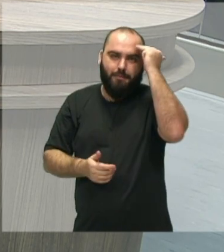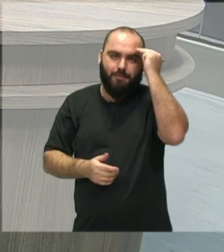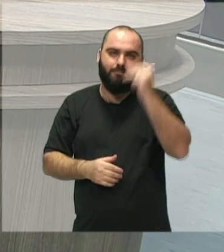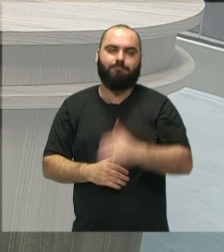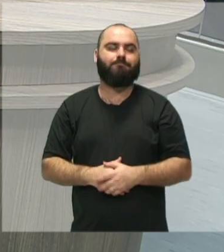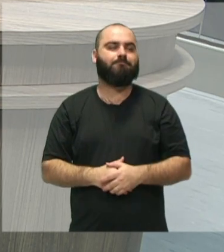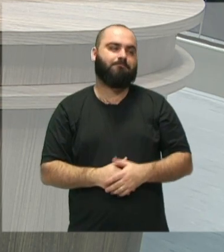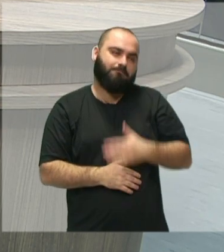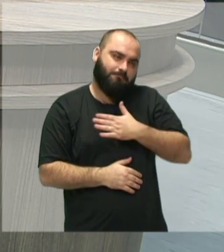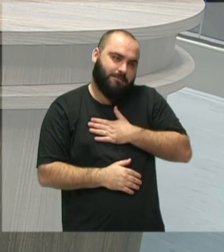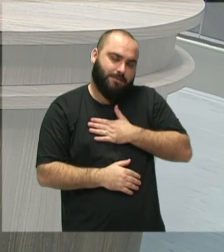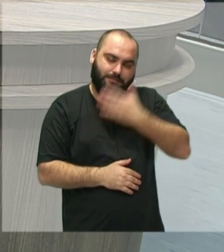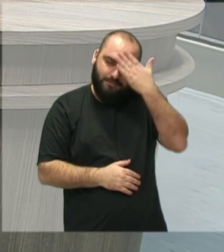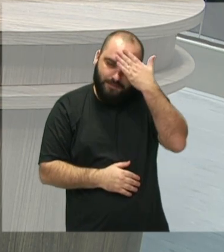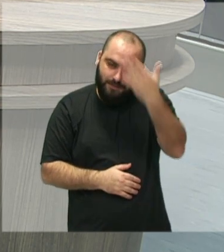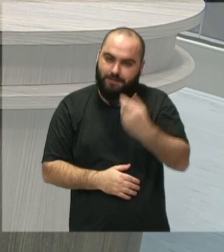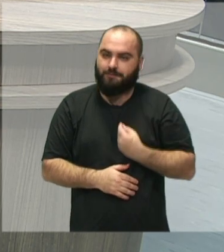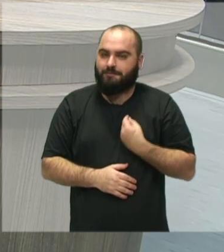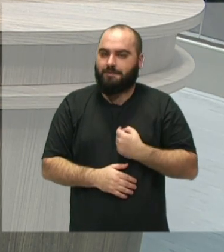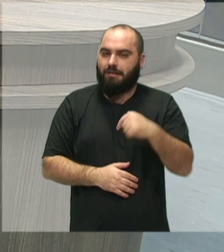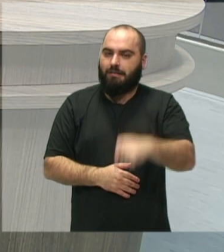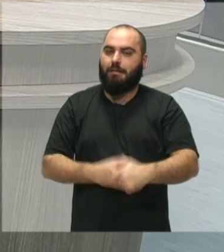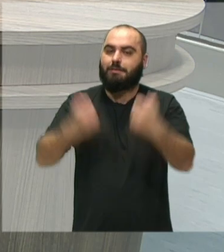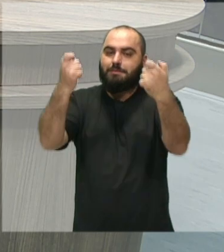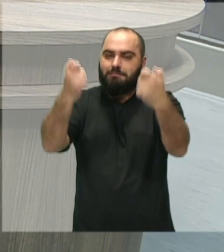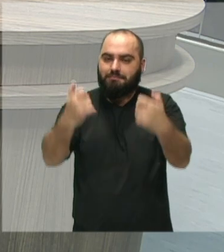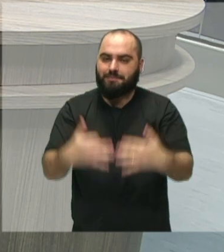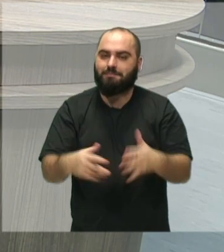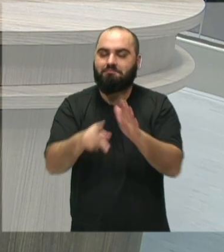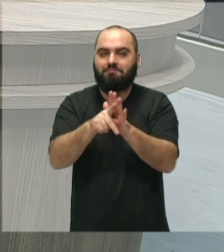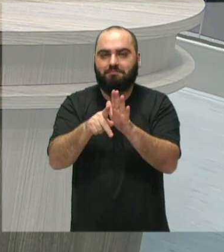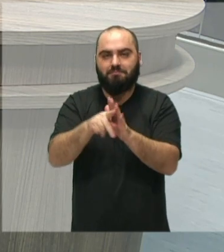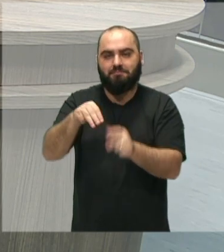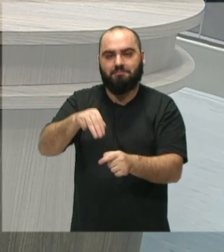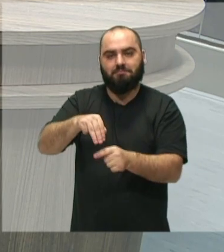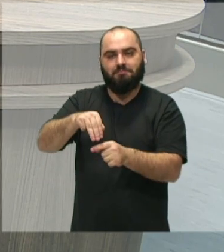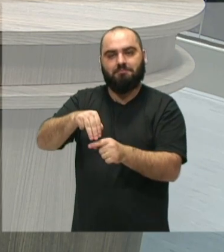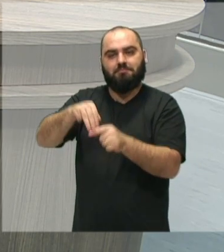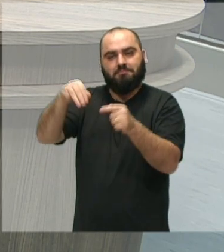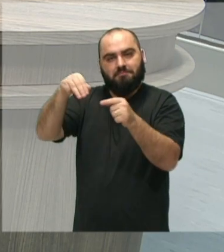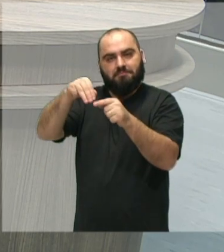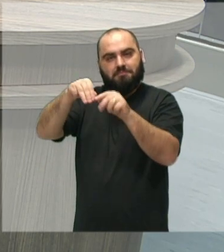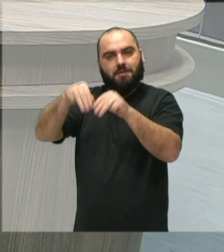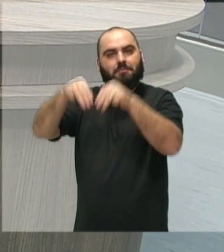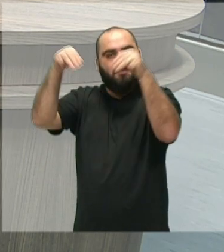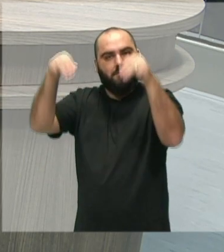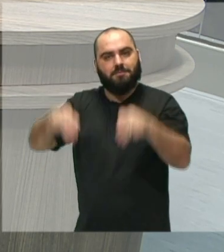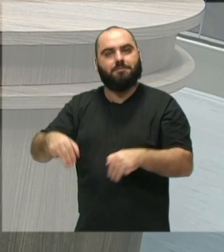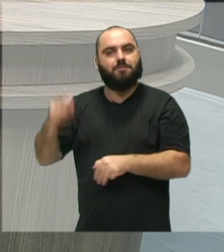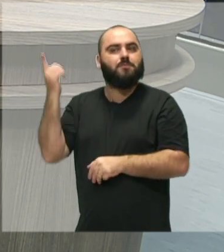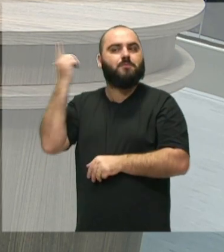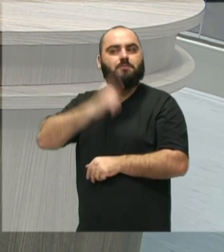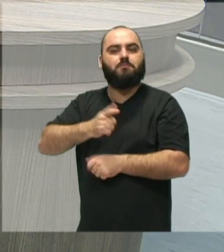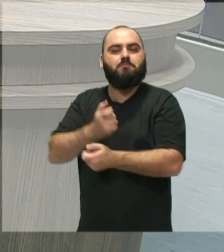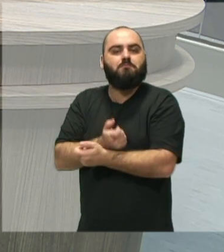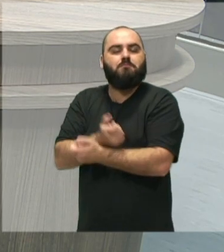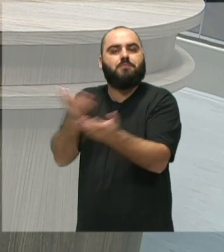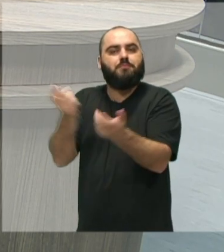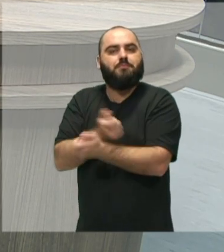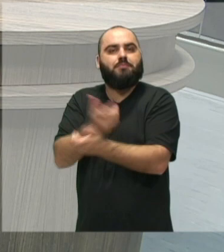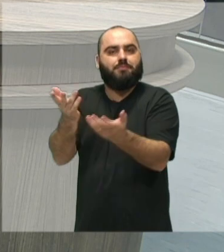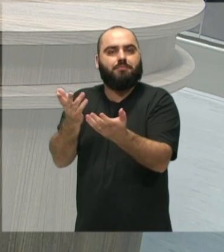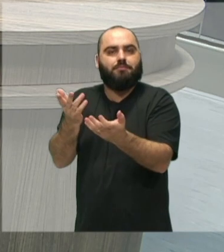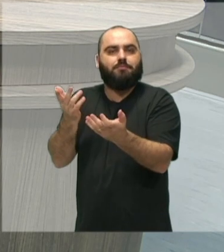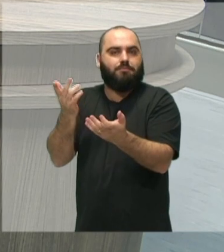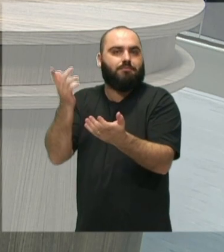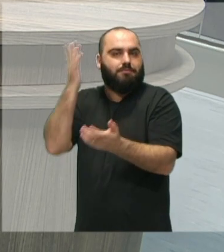Eu que agradeço o convite de estar aqui também explicando um pouco sobre o museu, né, e trazendo esse outro lado, né, das instituições museais como